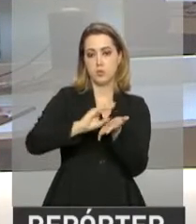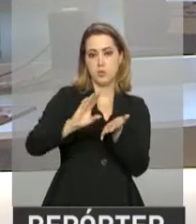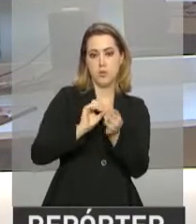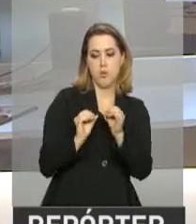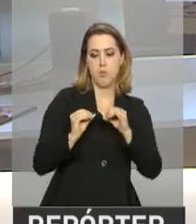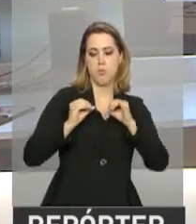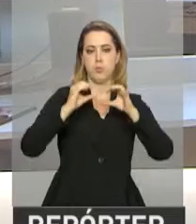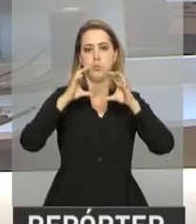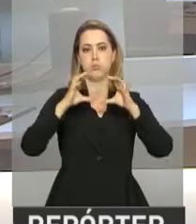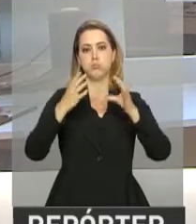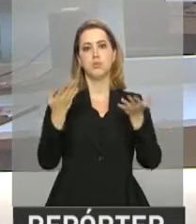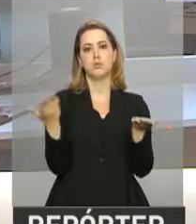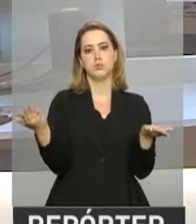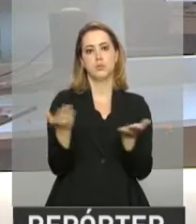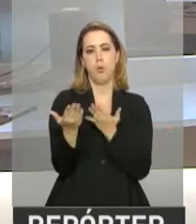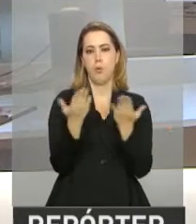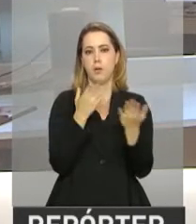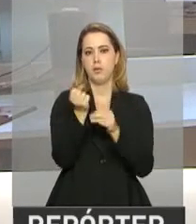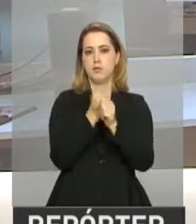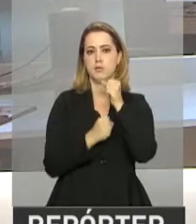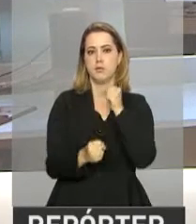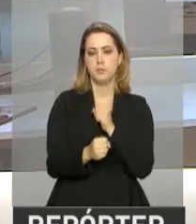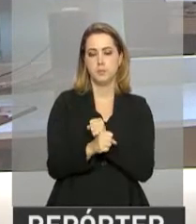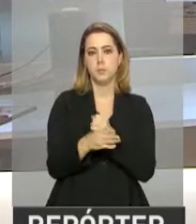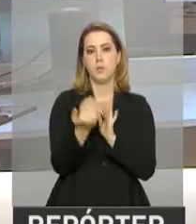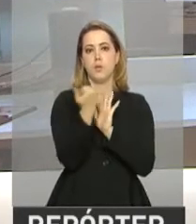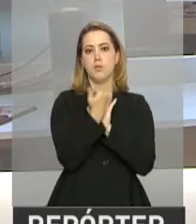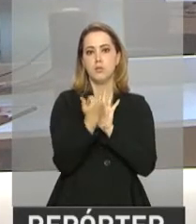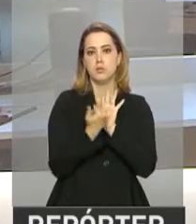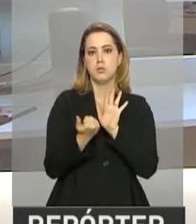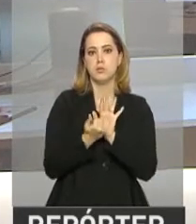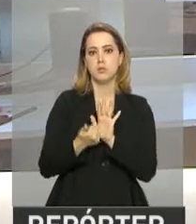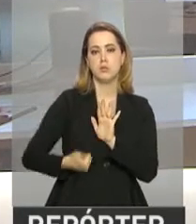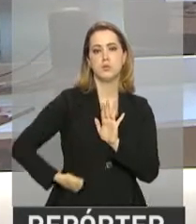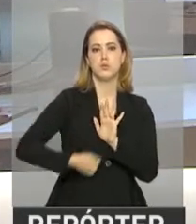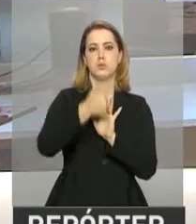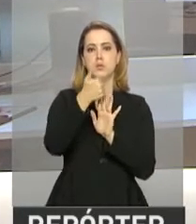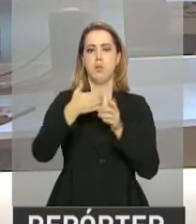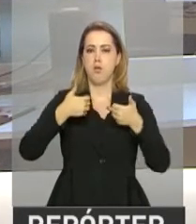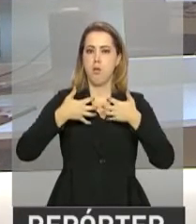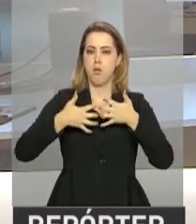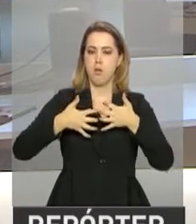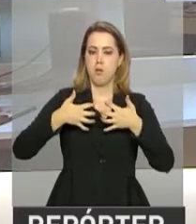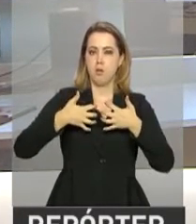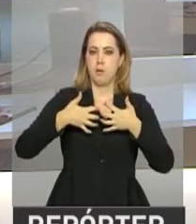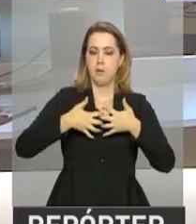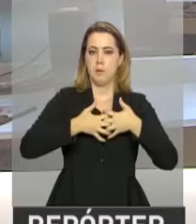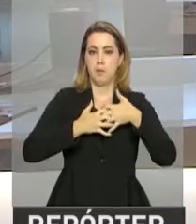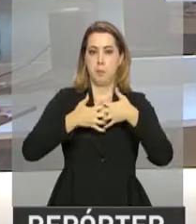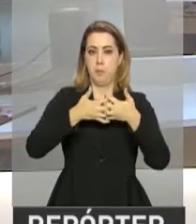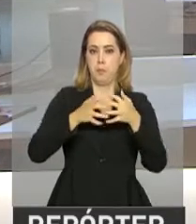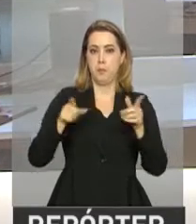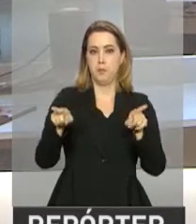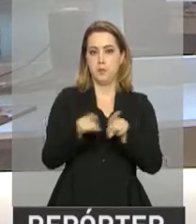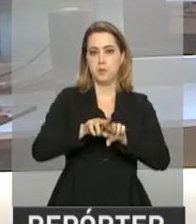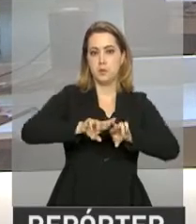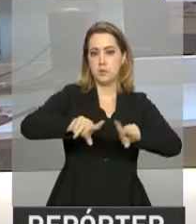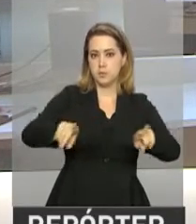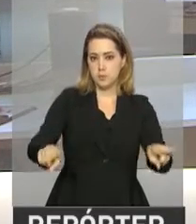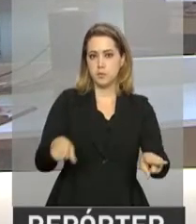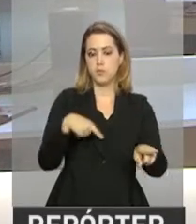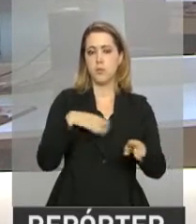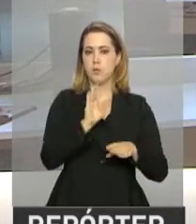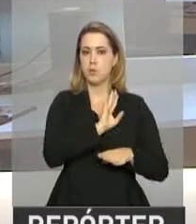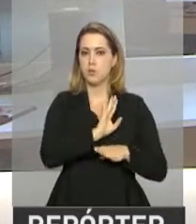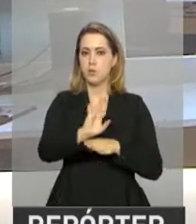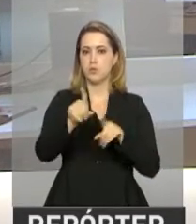mais cresceram se comparados ao ano passado os programas para modernizar a frota de tratores e os de apoio às cooperativas